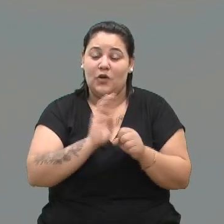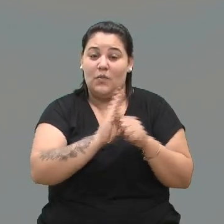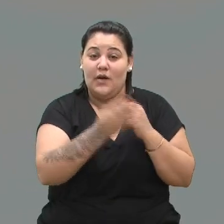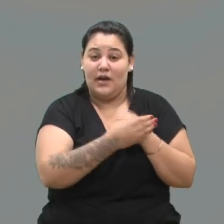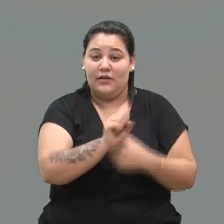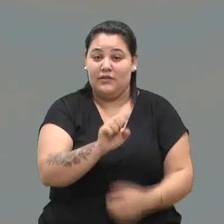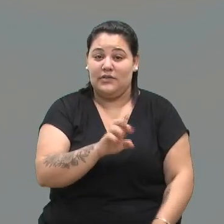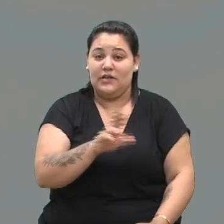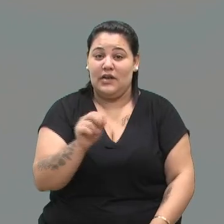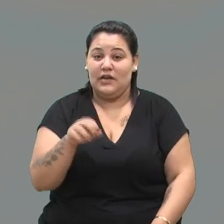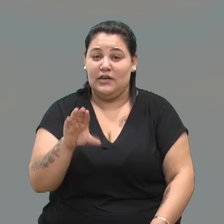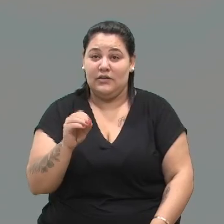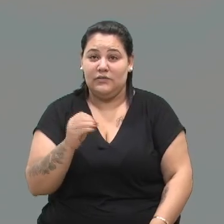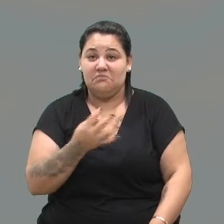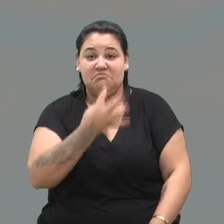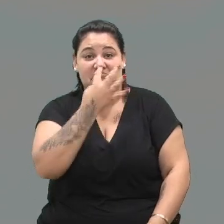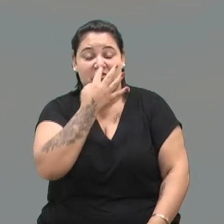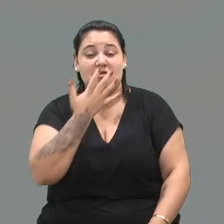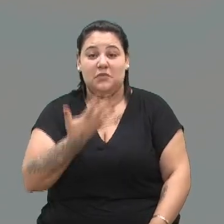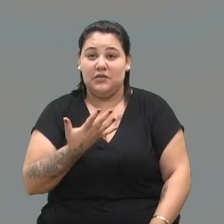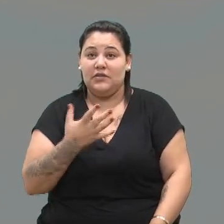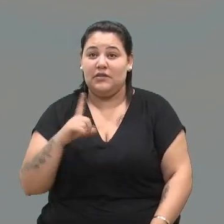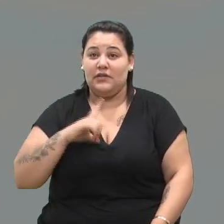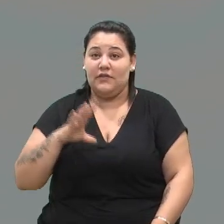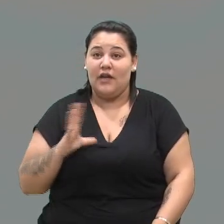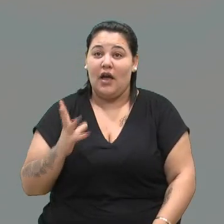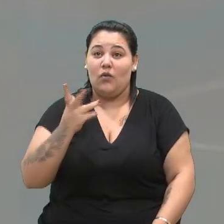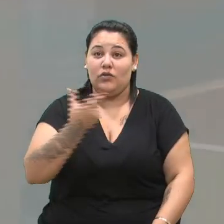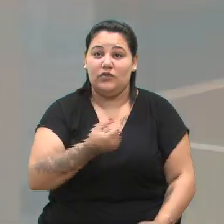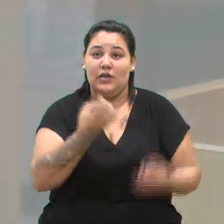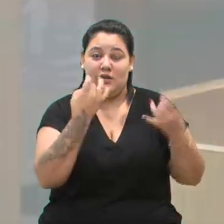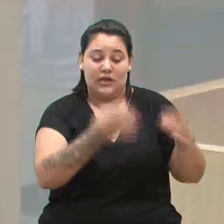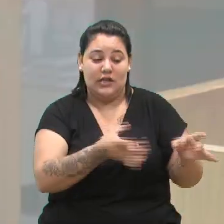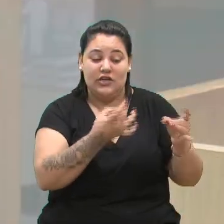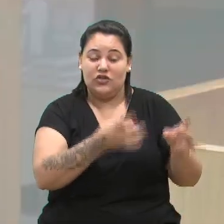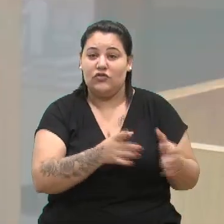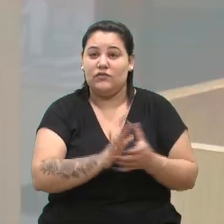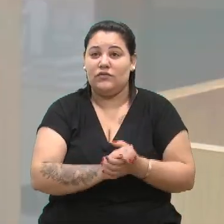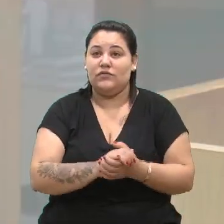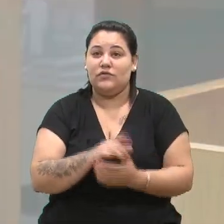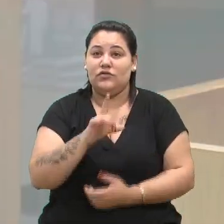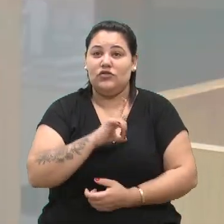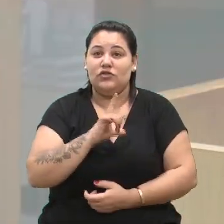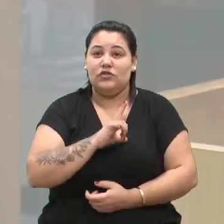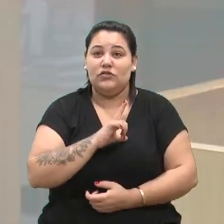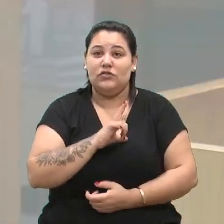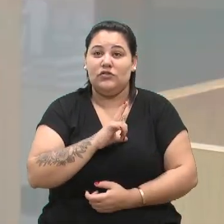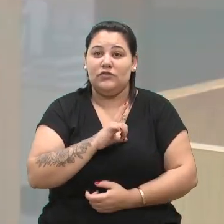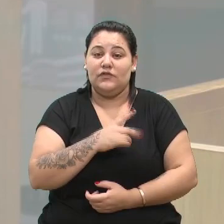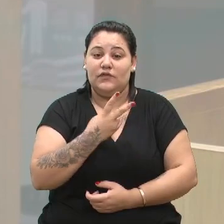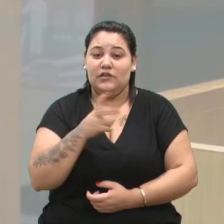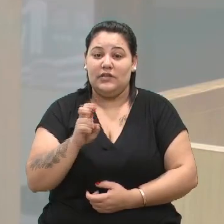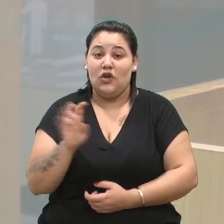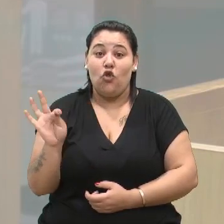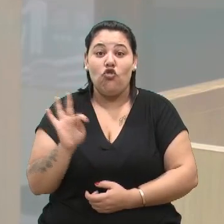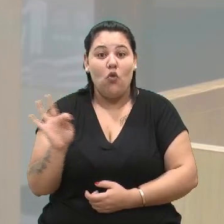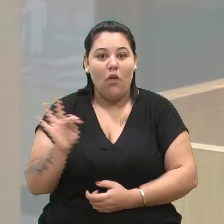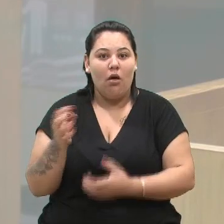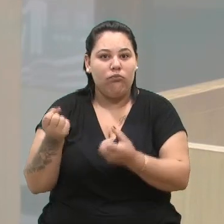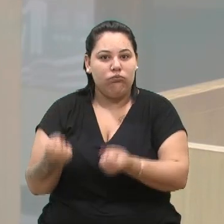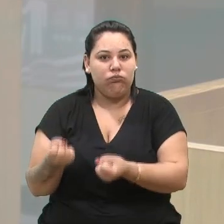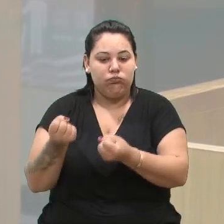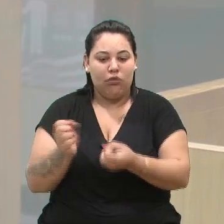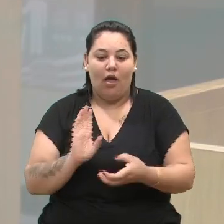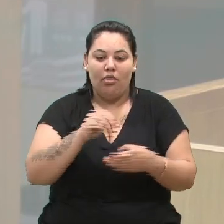grande quantidade de resíduos, né? Foi tirado 25 toneladas dentro do